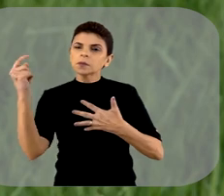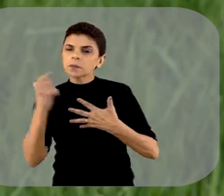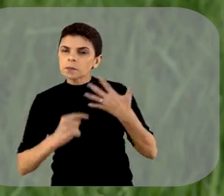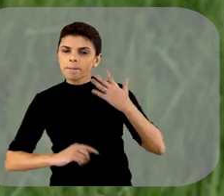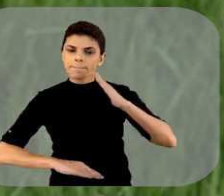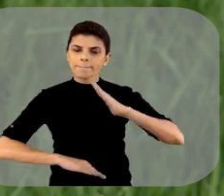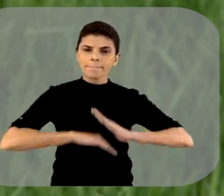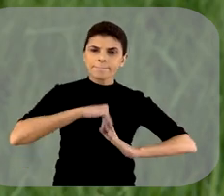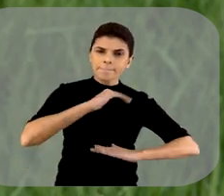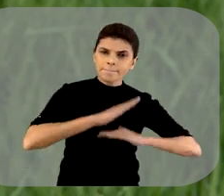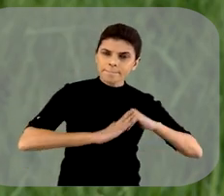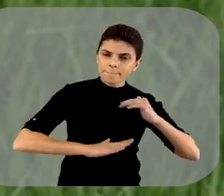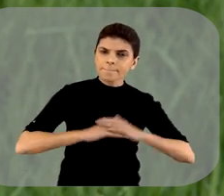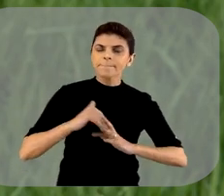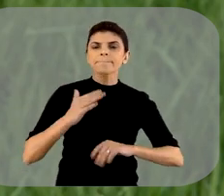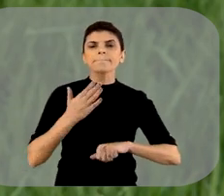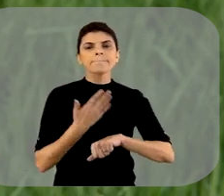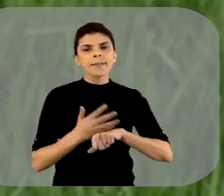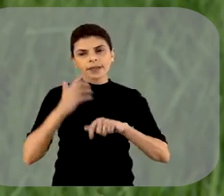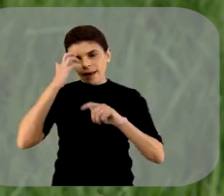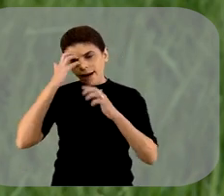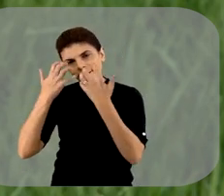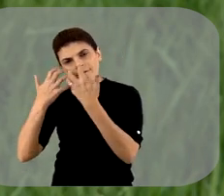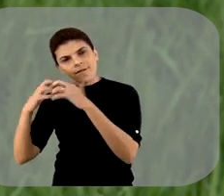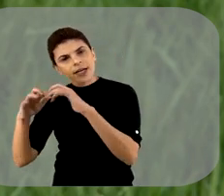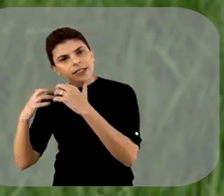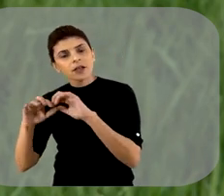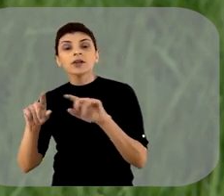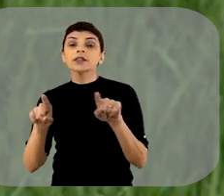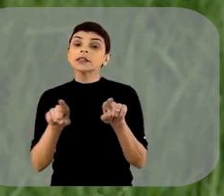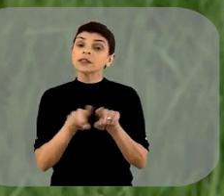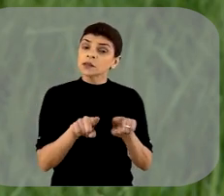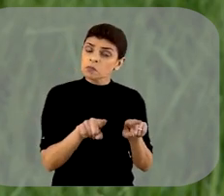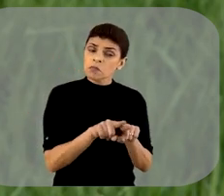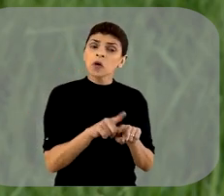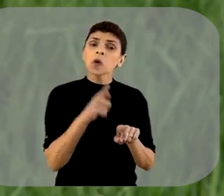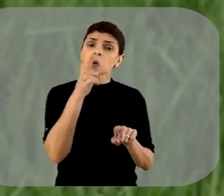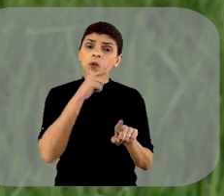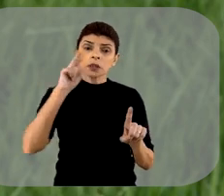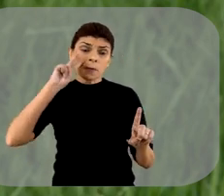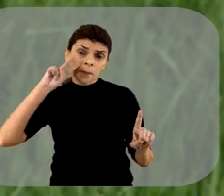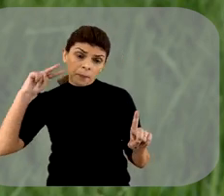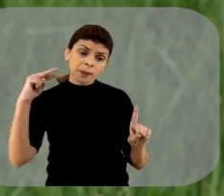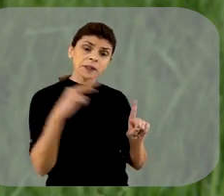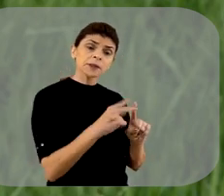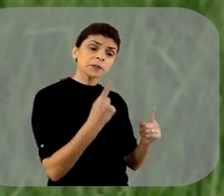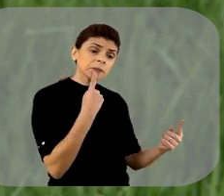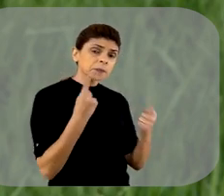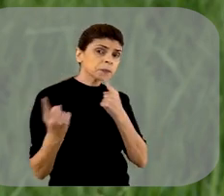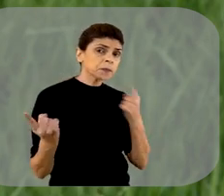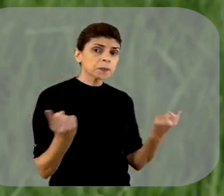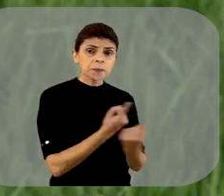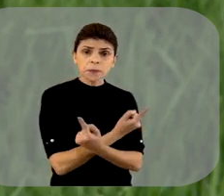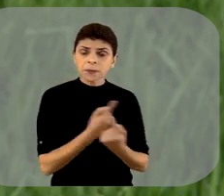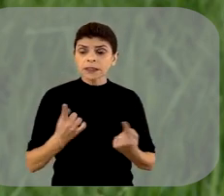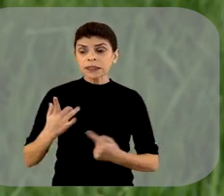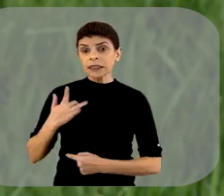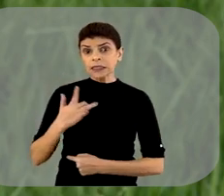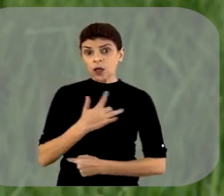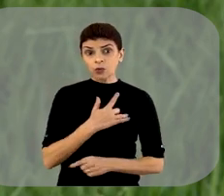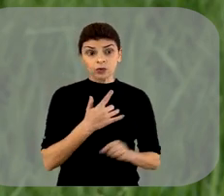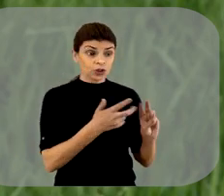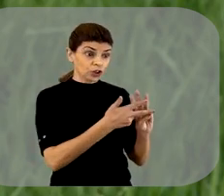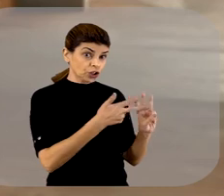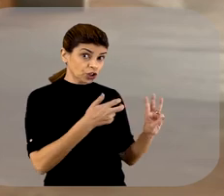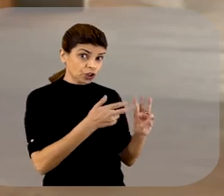prática, de reflexão. E também de fazer, nessa perspectiva, de fazer o diálogo entre a saúde indígena e saúde